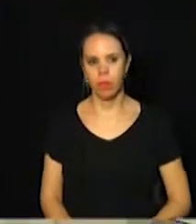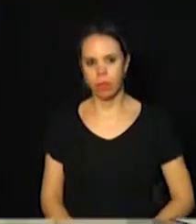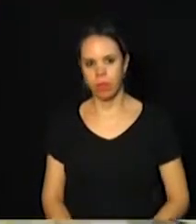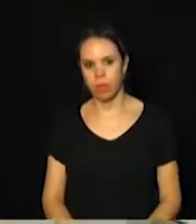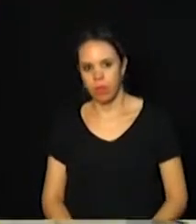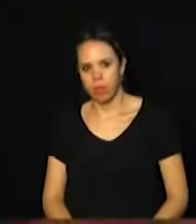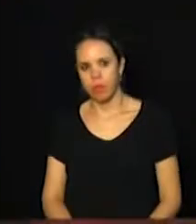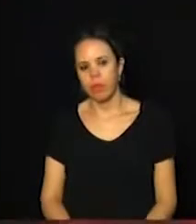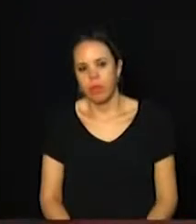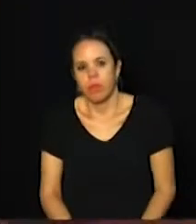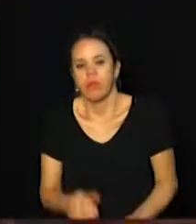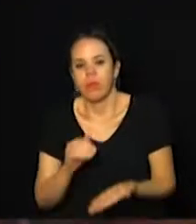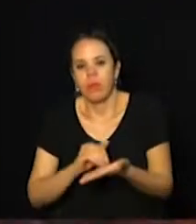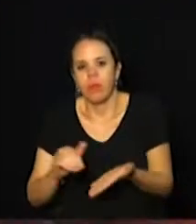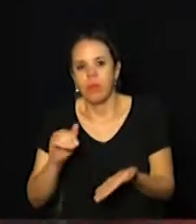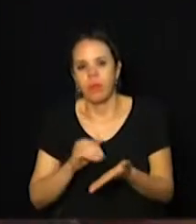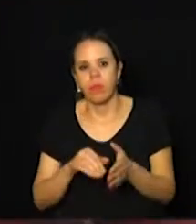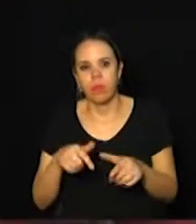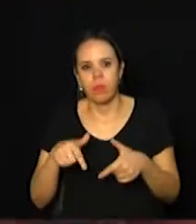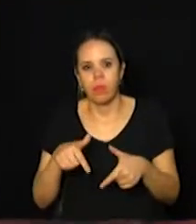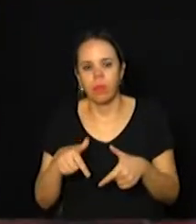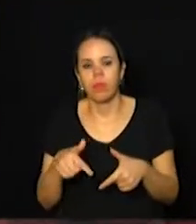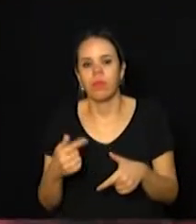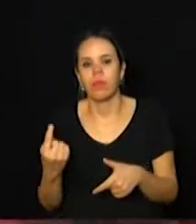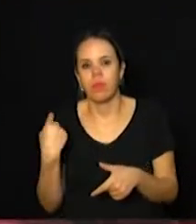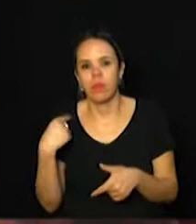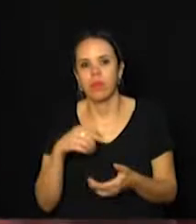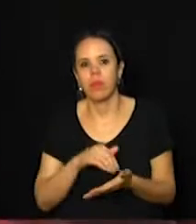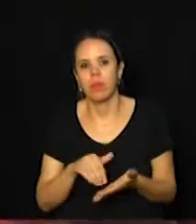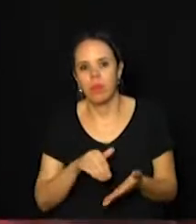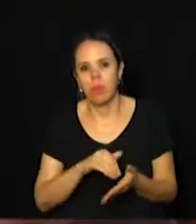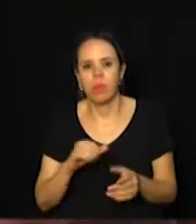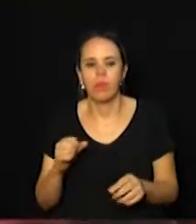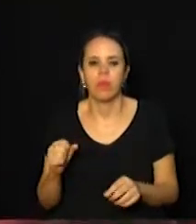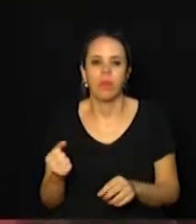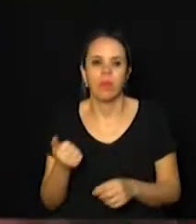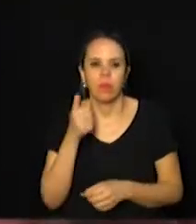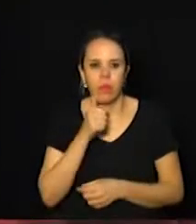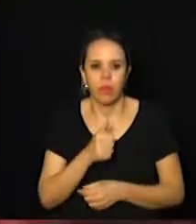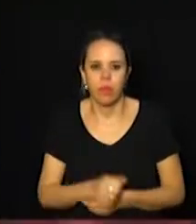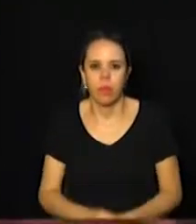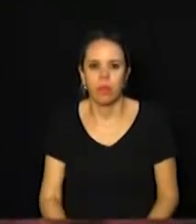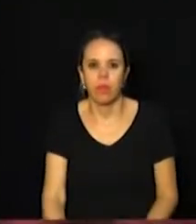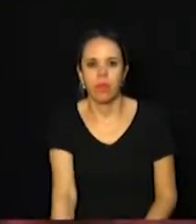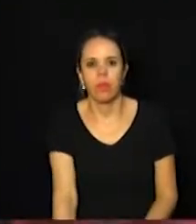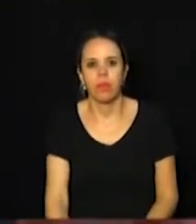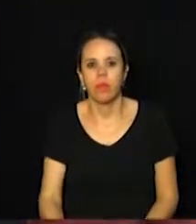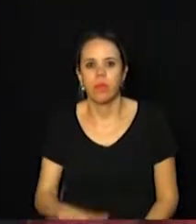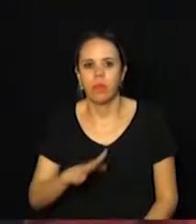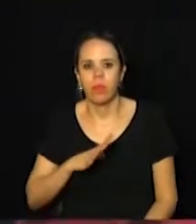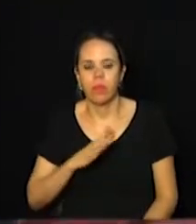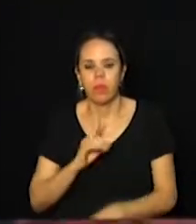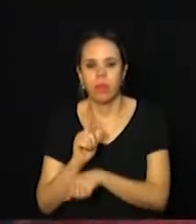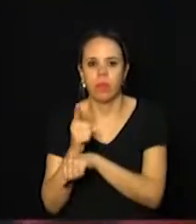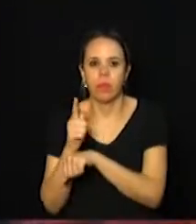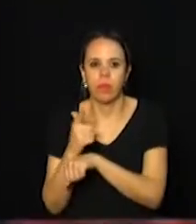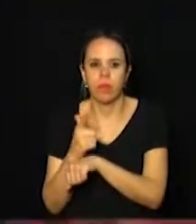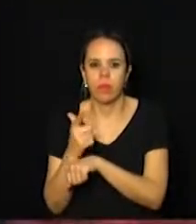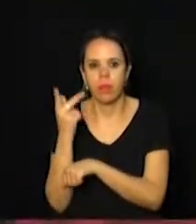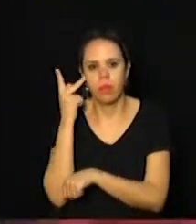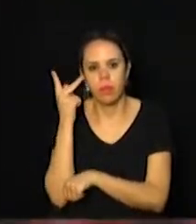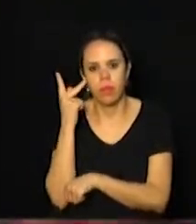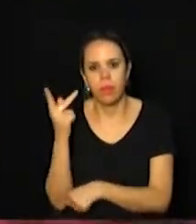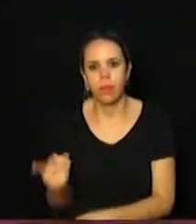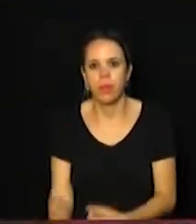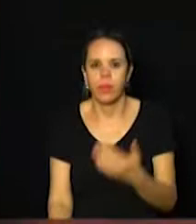ah e também foi secretário do trabalho e também secretário da secretaria da mulher no município de Guarulhos São Paulo